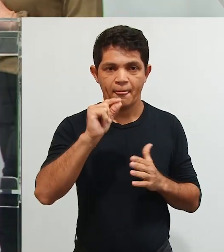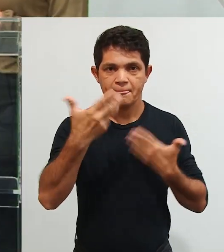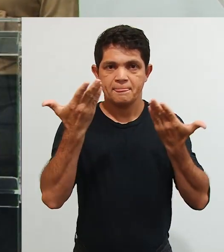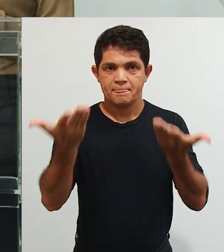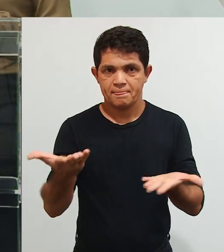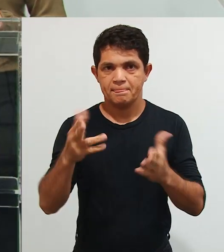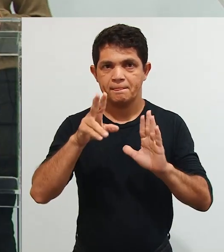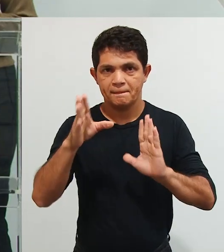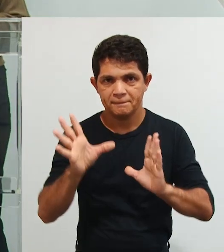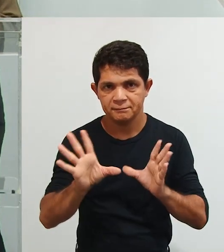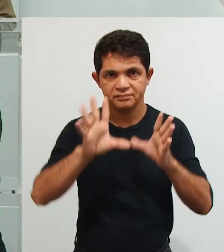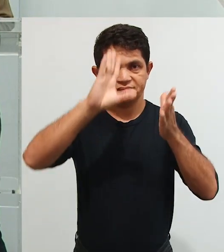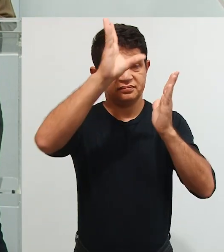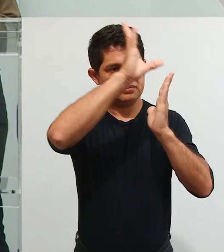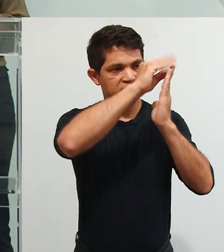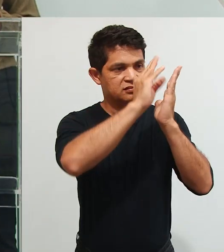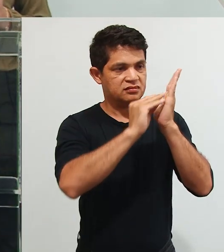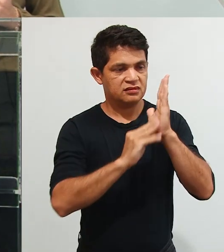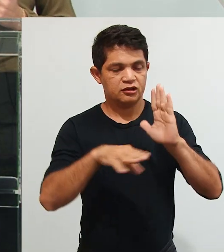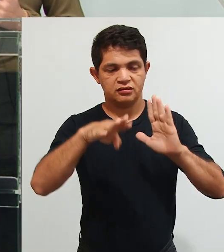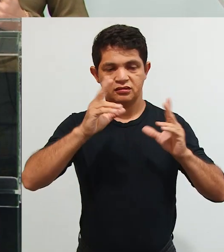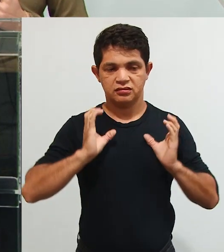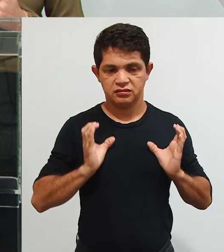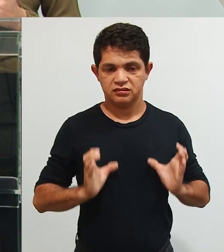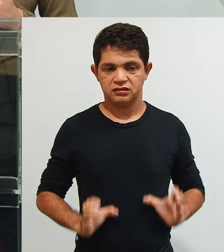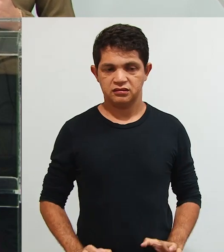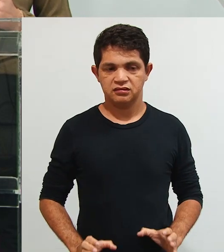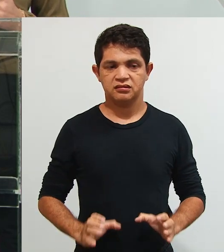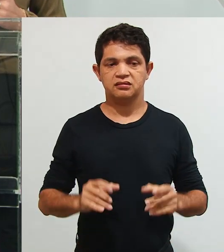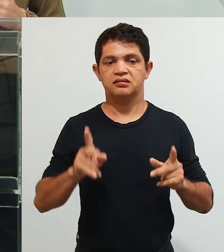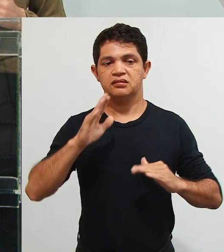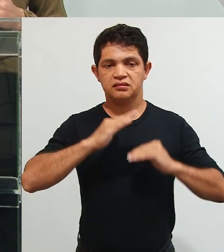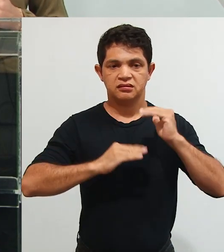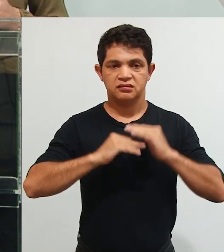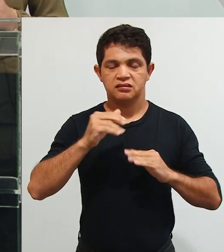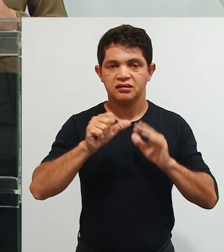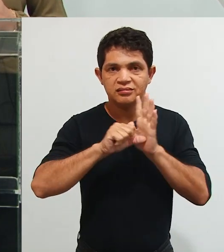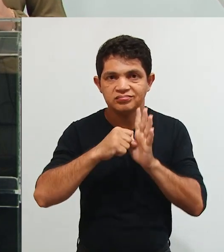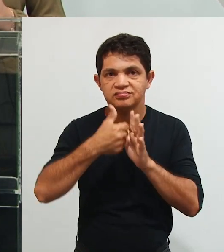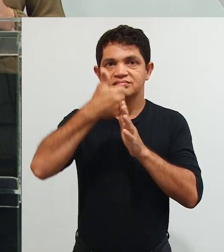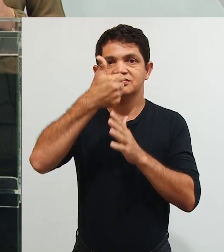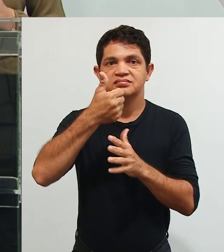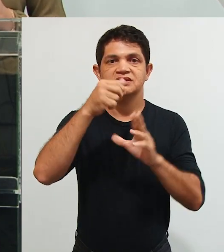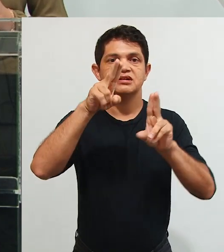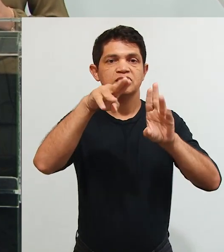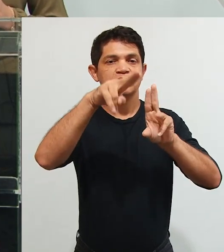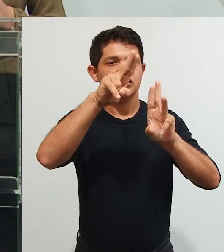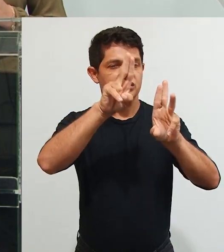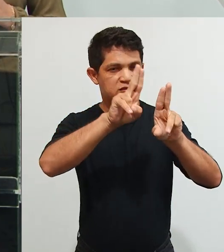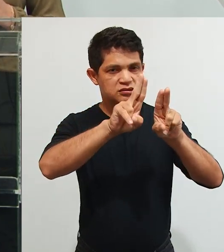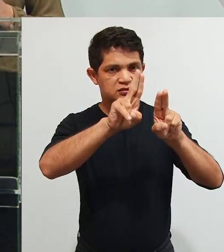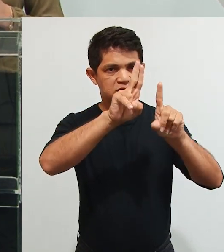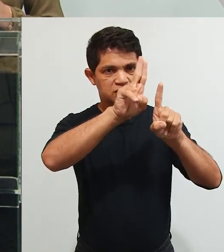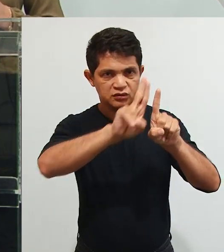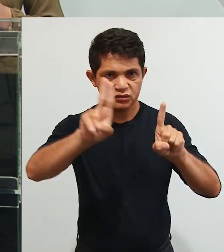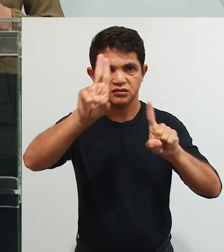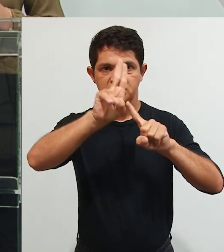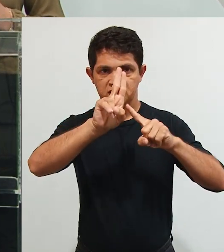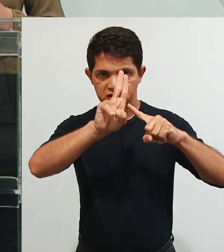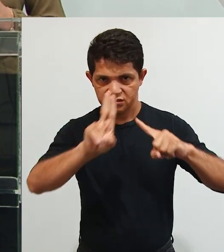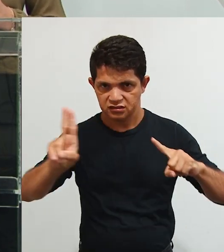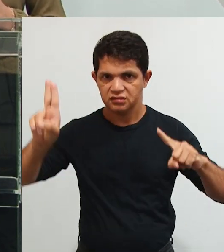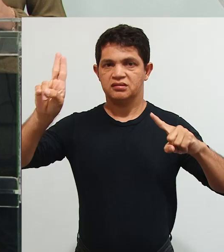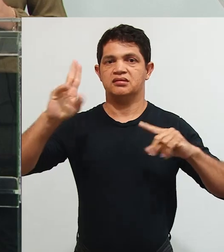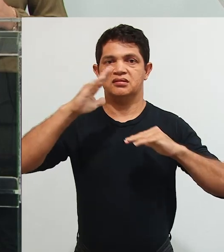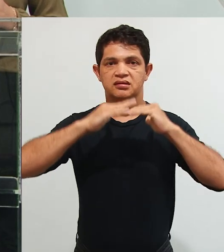nosso módulo Comportamento Humano nas Organizações. E a nossa primeira unidade vai ser